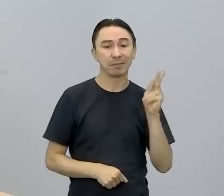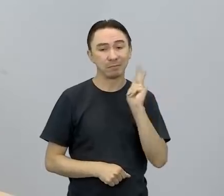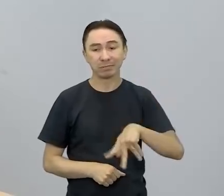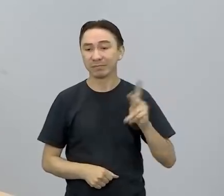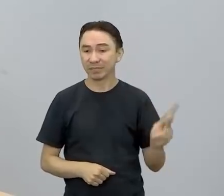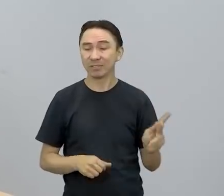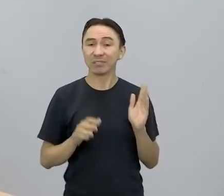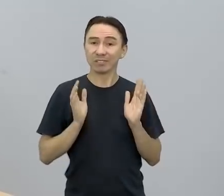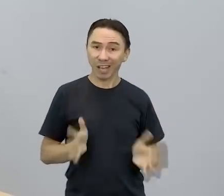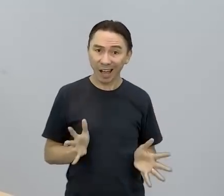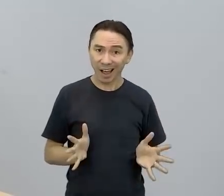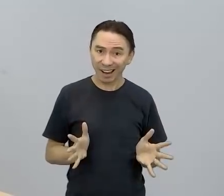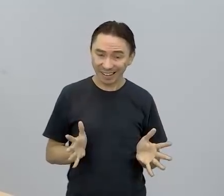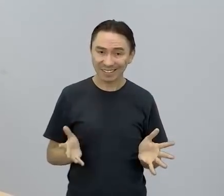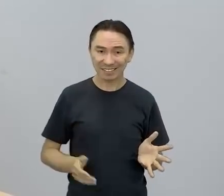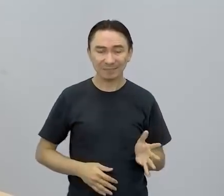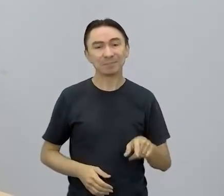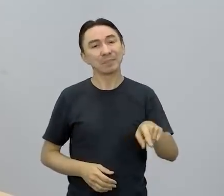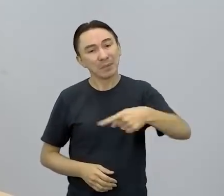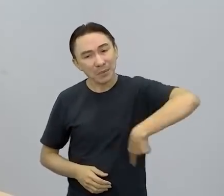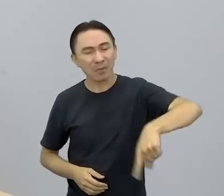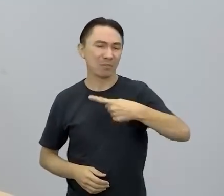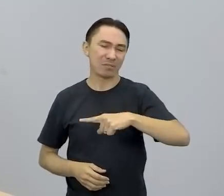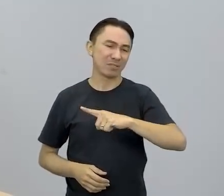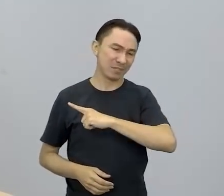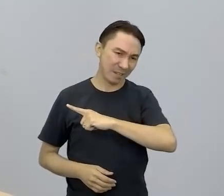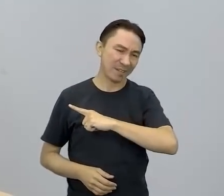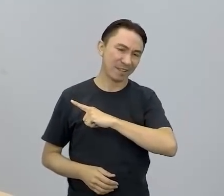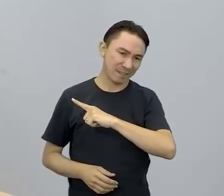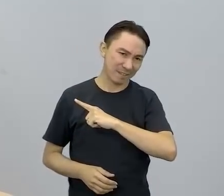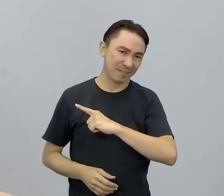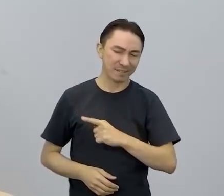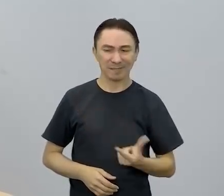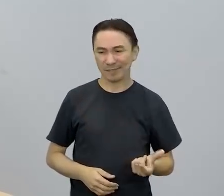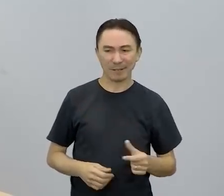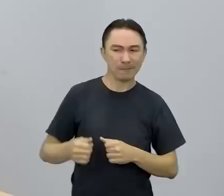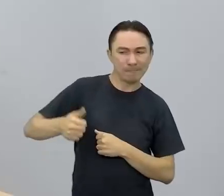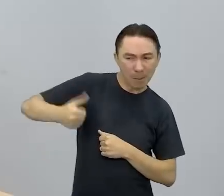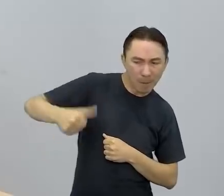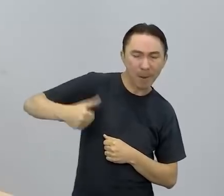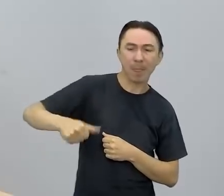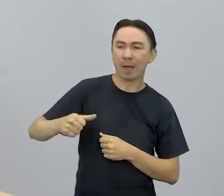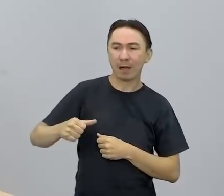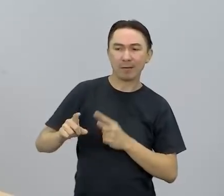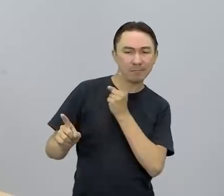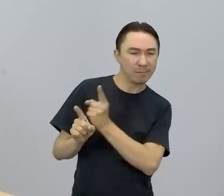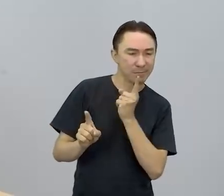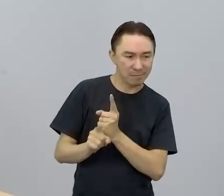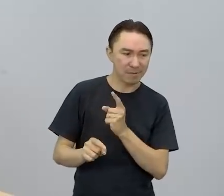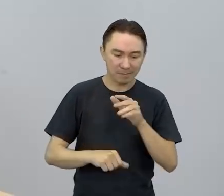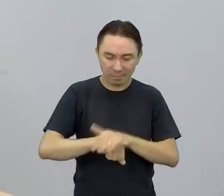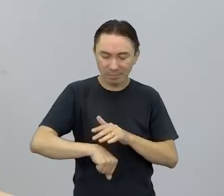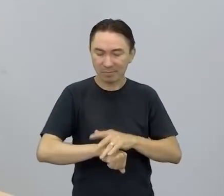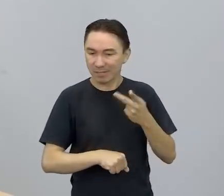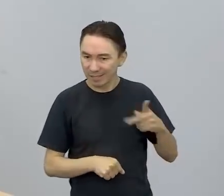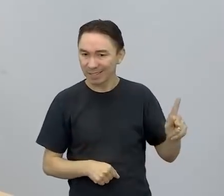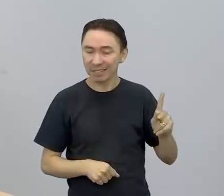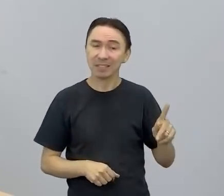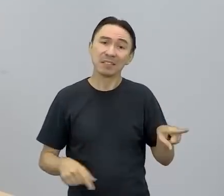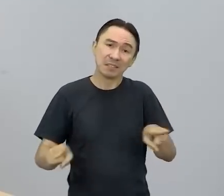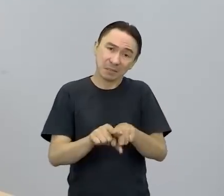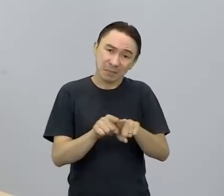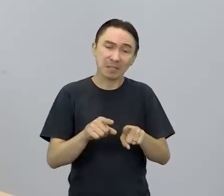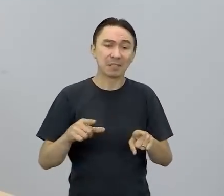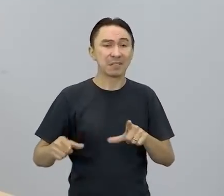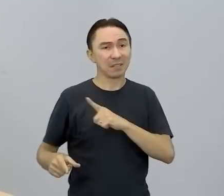avaliações que a gente elabora, a gente tem índices bem interessantes de SARESP, de avaliação diagnóstica de entrada, que pode